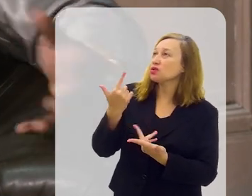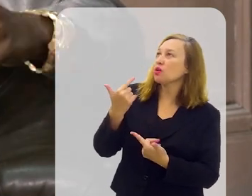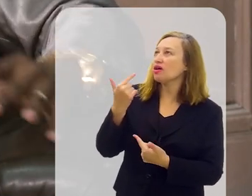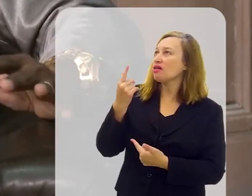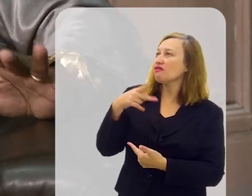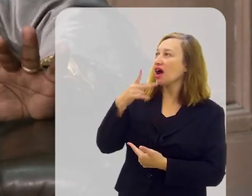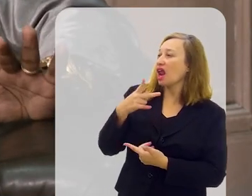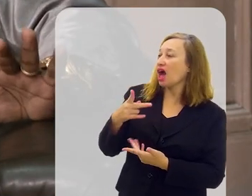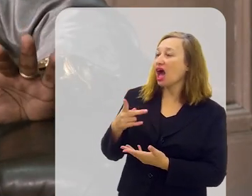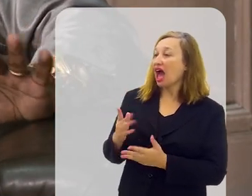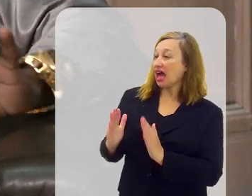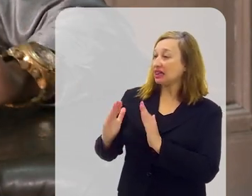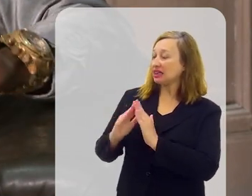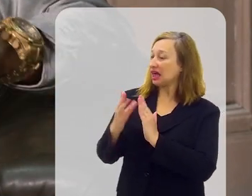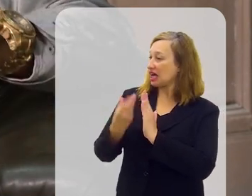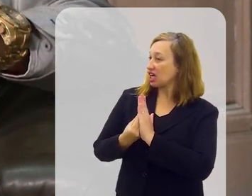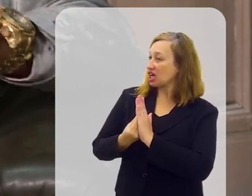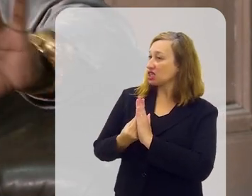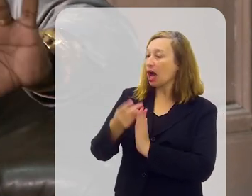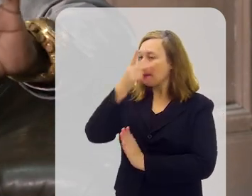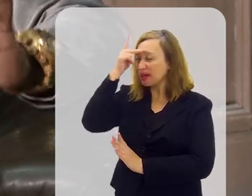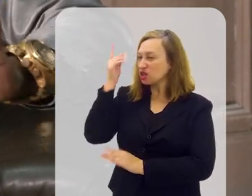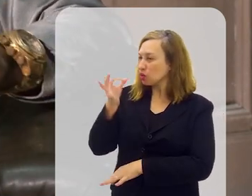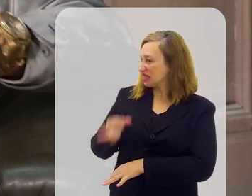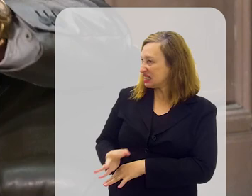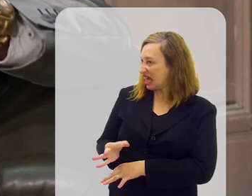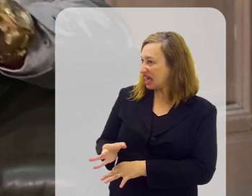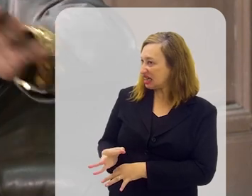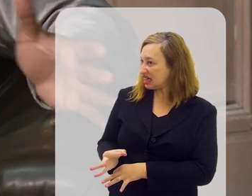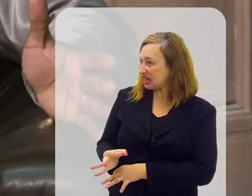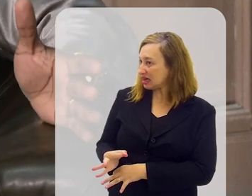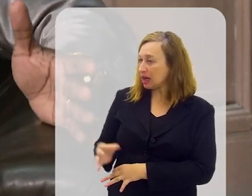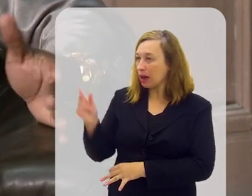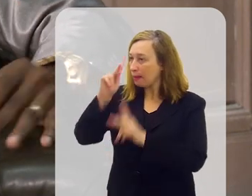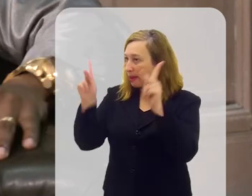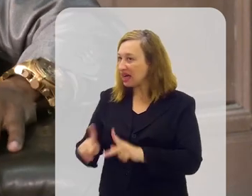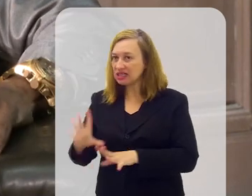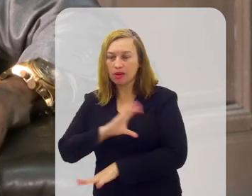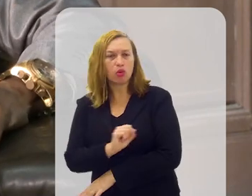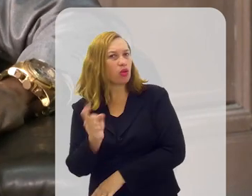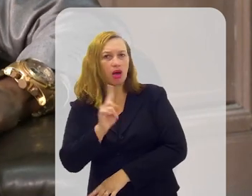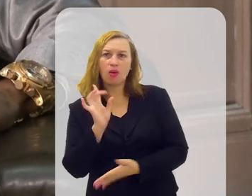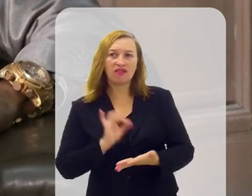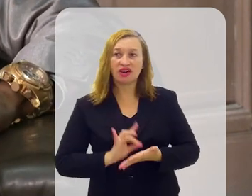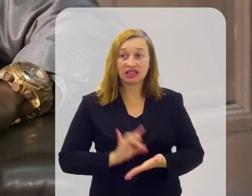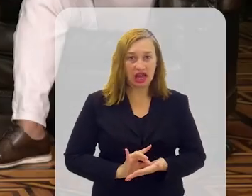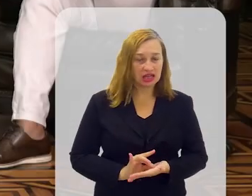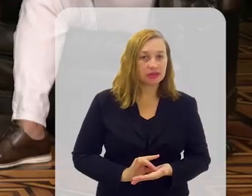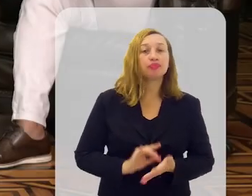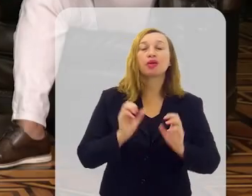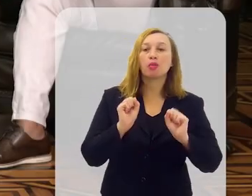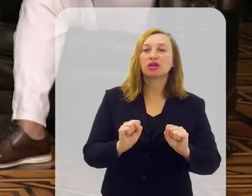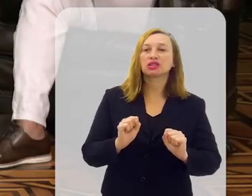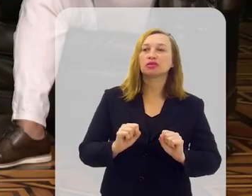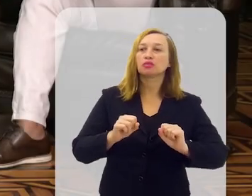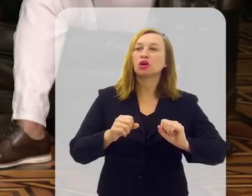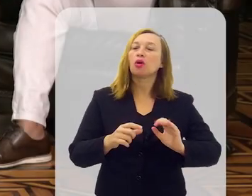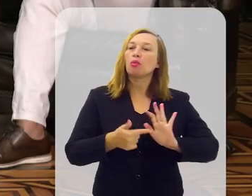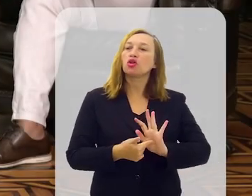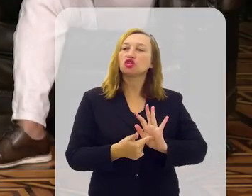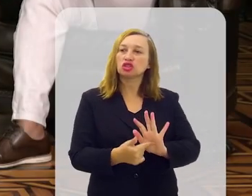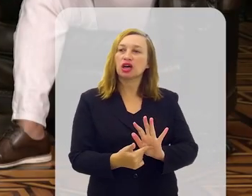da igreja só tem gente certinha, só tem paz e amor, só tem... Isso não é verdade. E não é verdade, até porque a gente pode simbolizar a